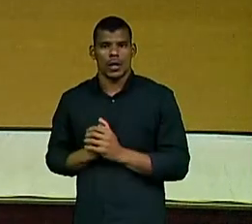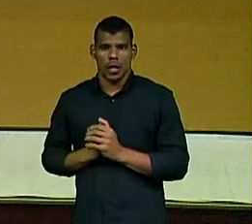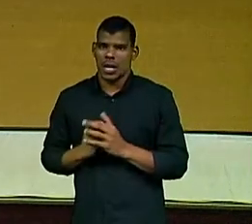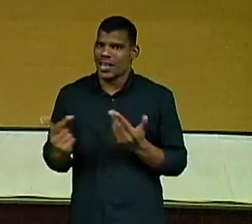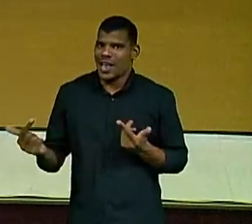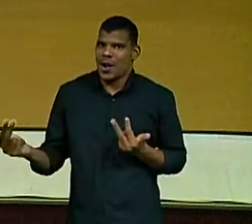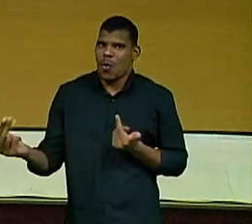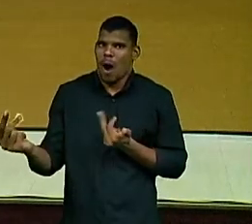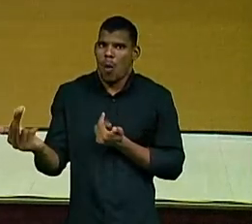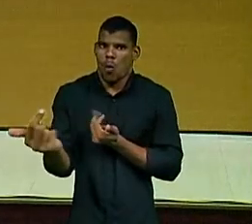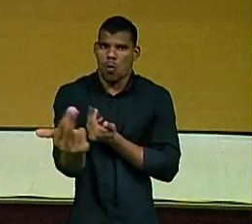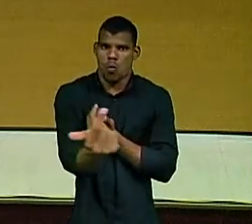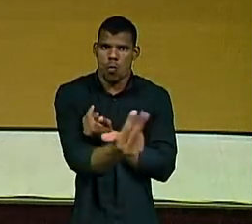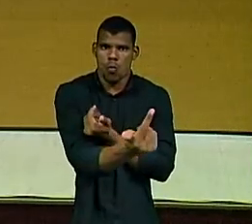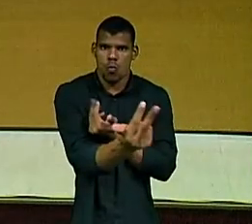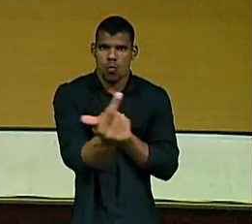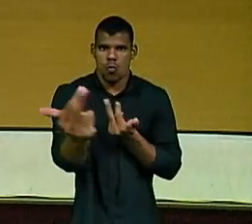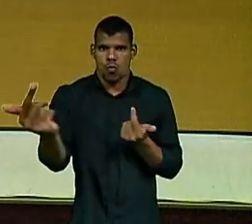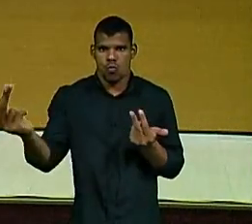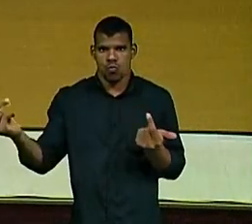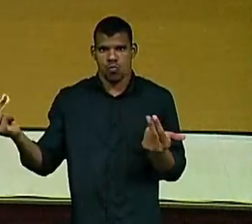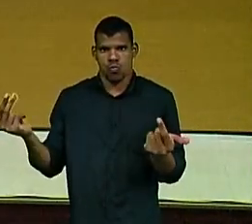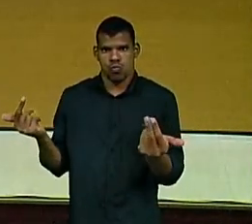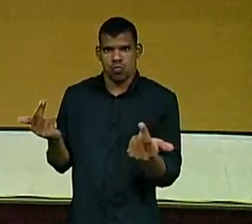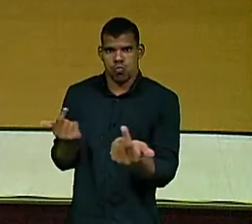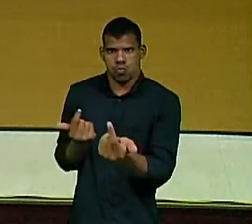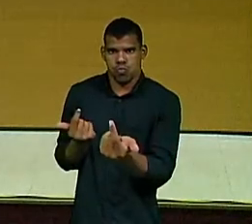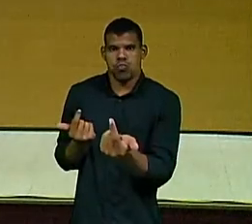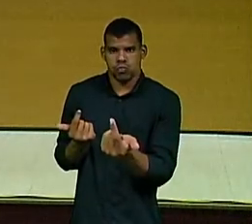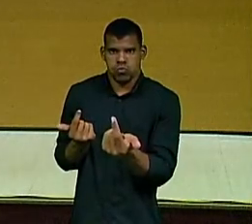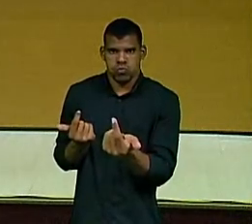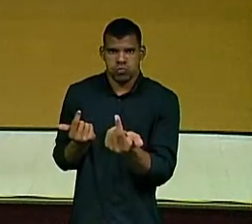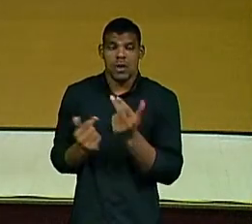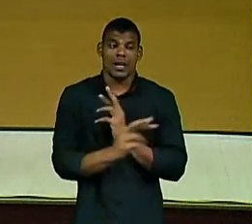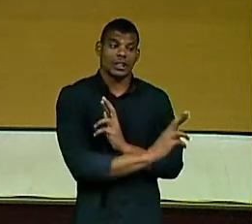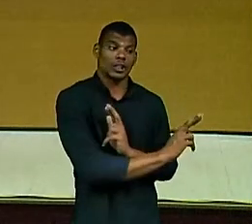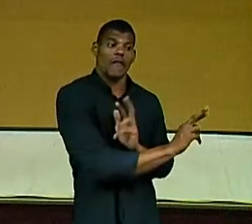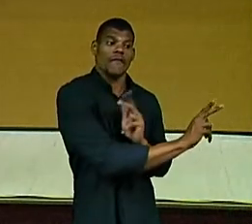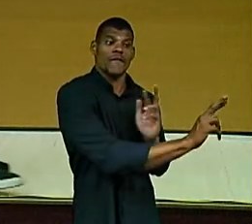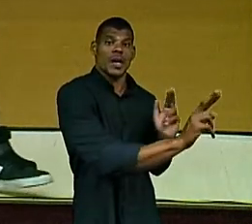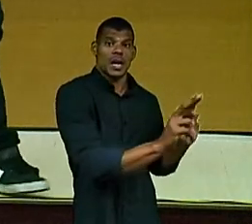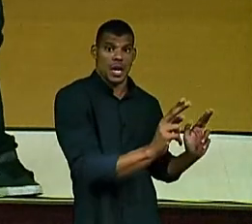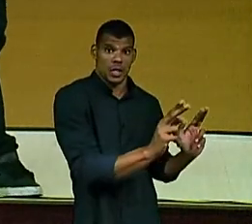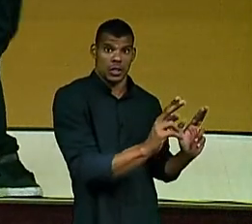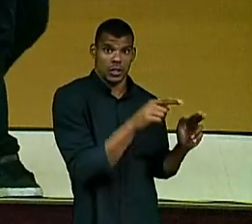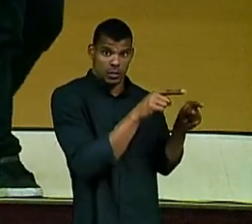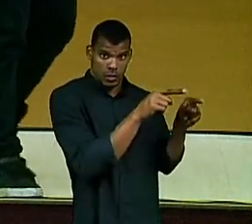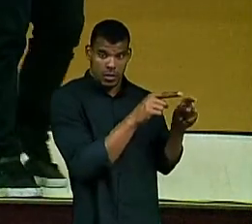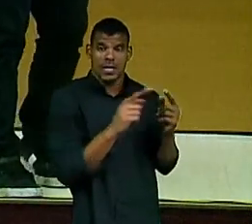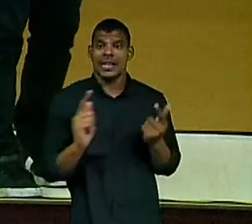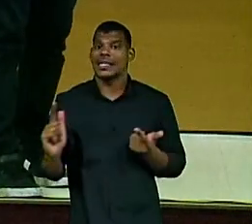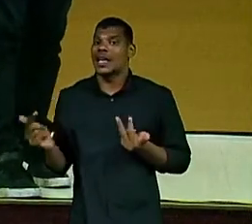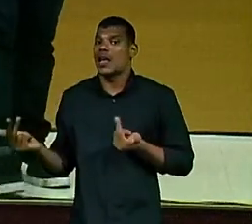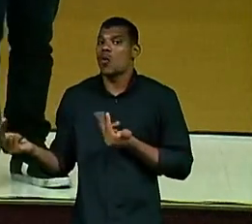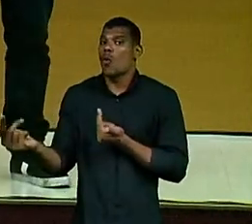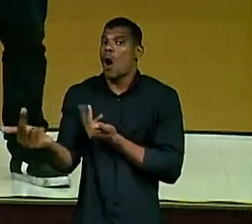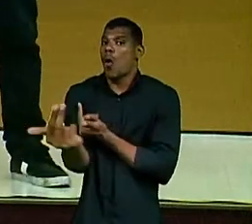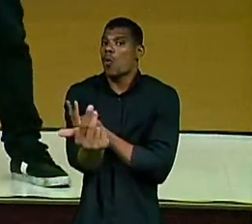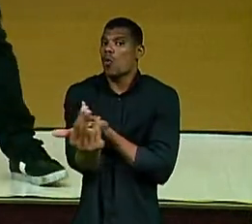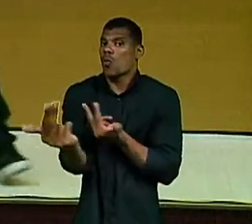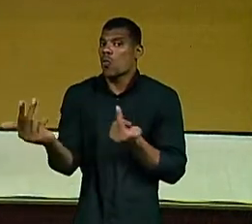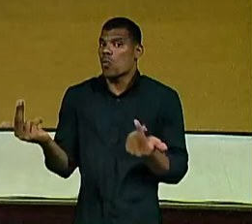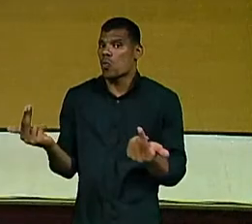para todos os seres vivos tem uma expressão clássica que diz que o código genético é universal